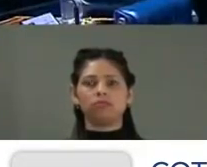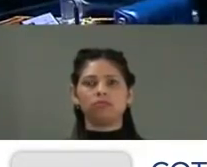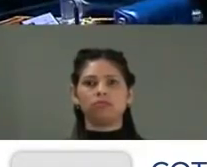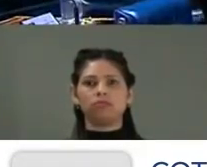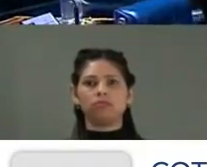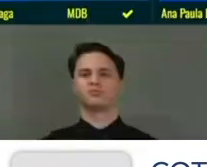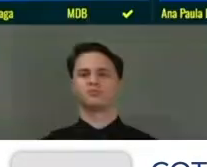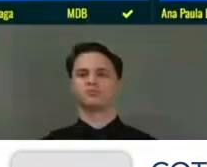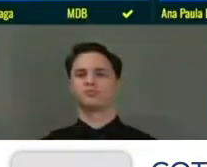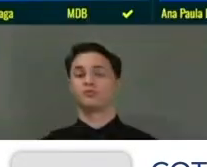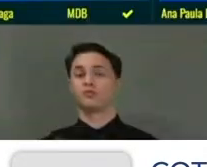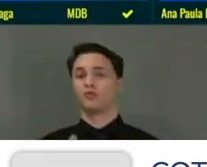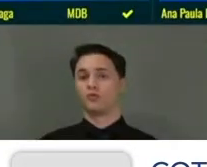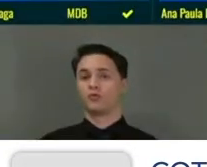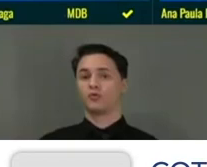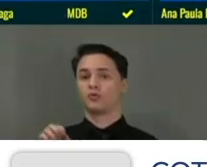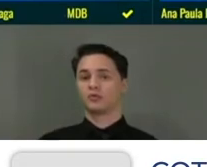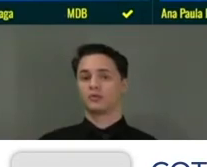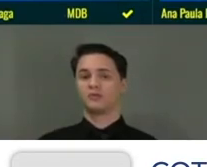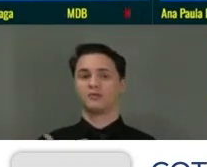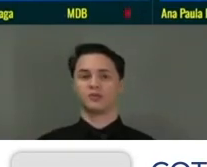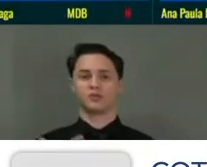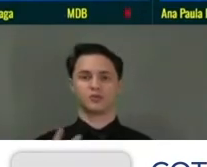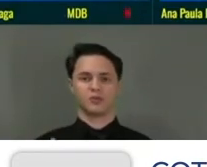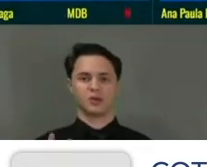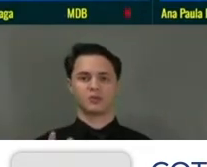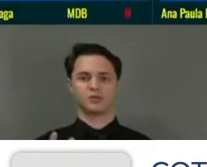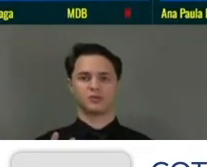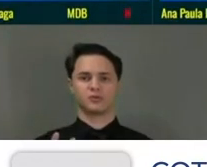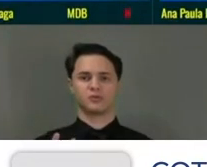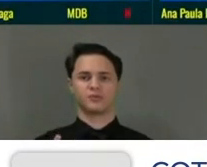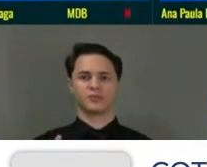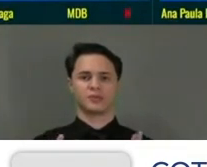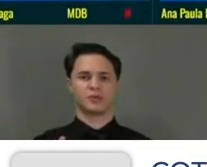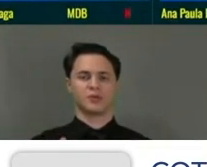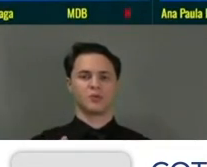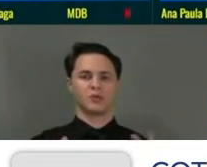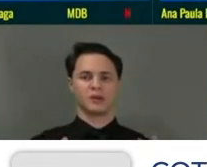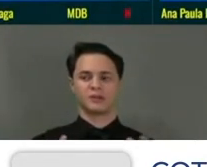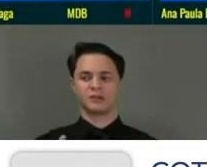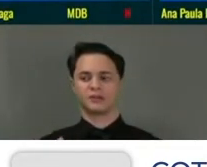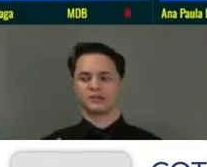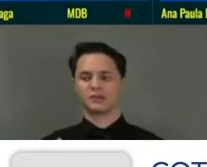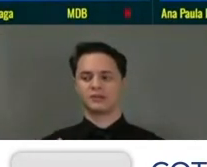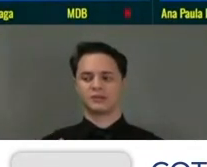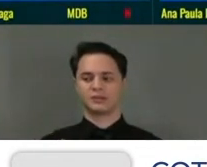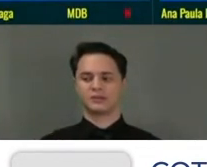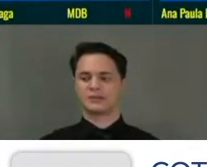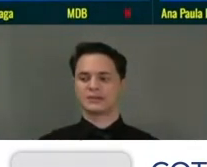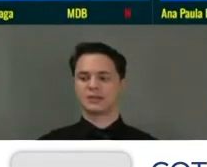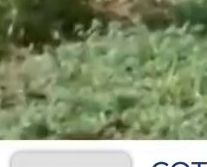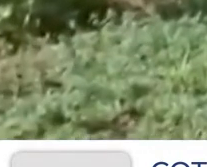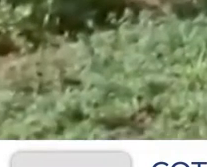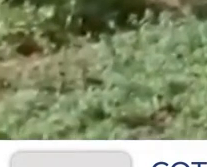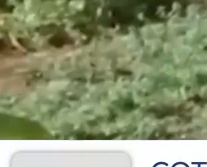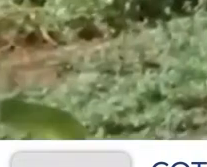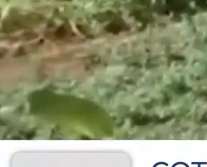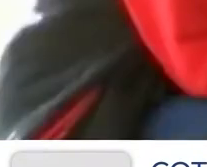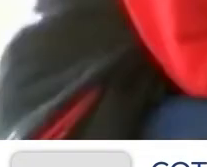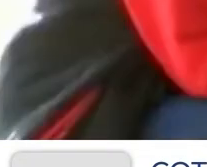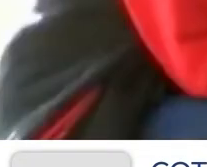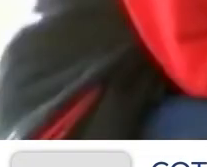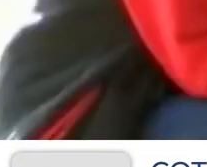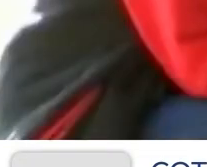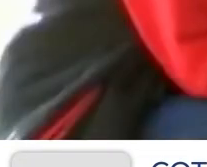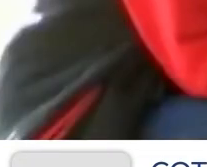preferência conava com o conteúdo da emenda a lei atual garante que metade das vagas em institutos